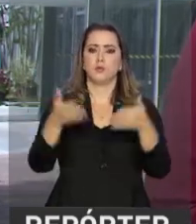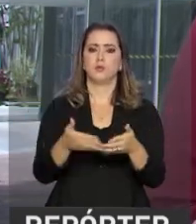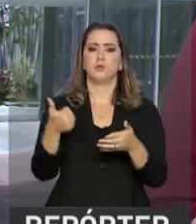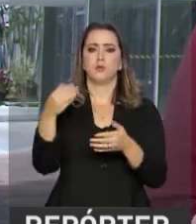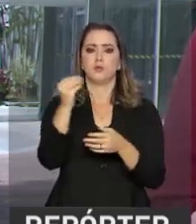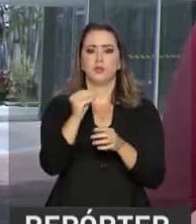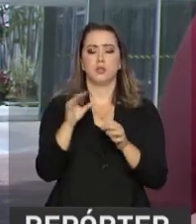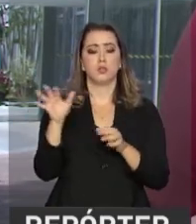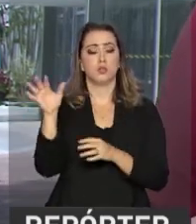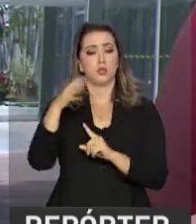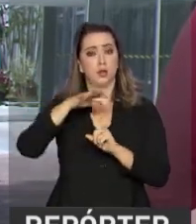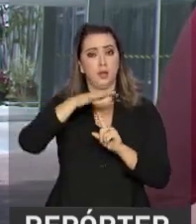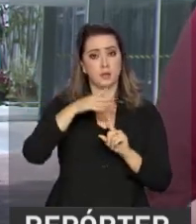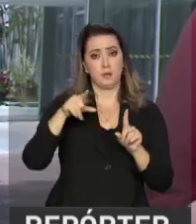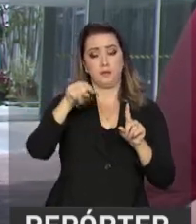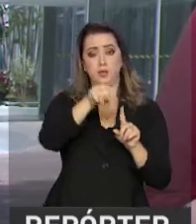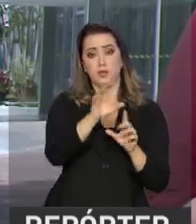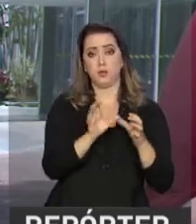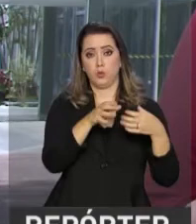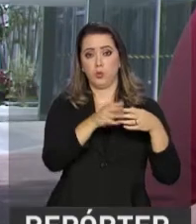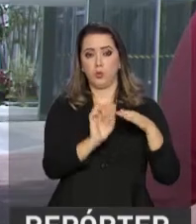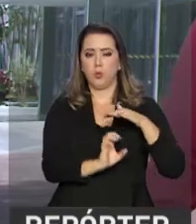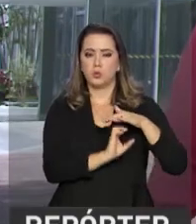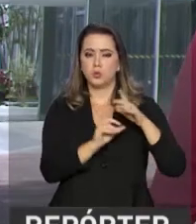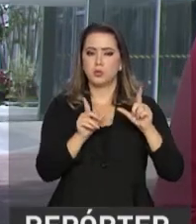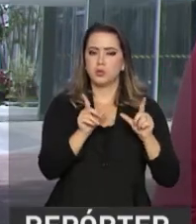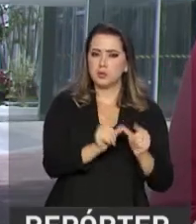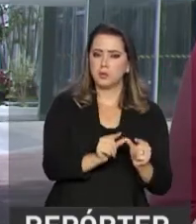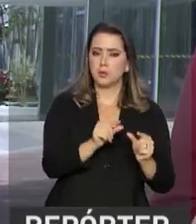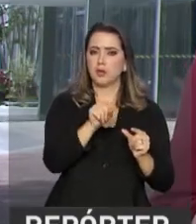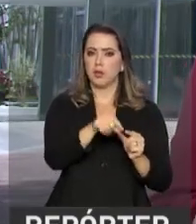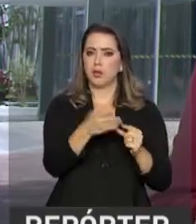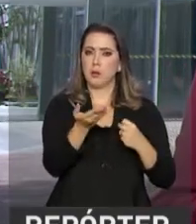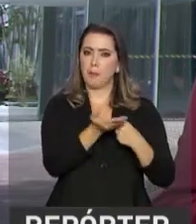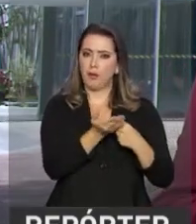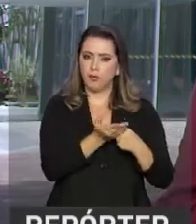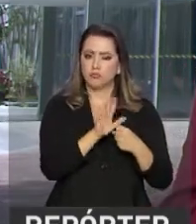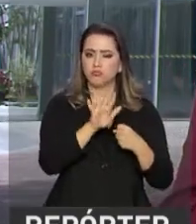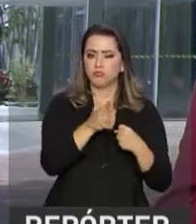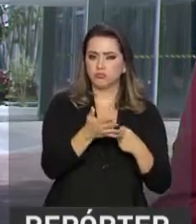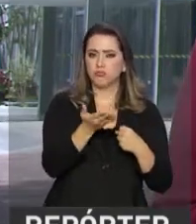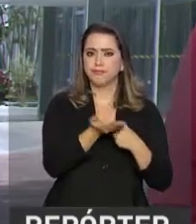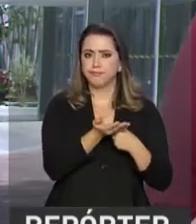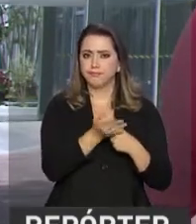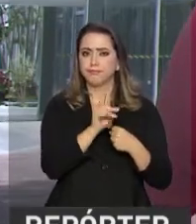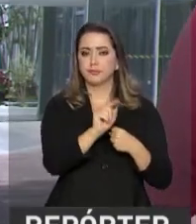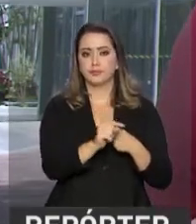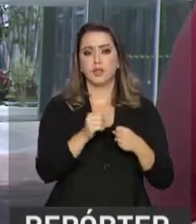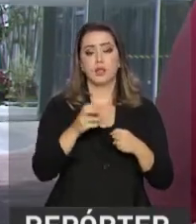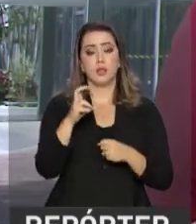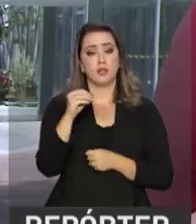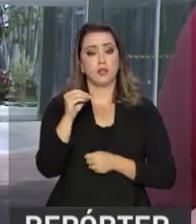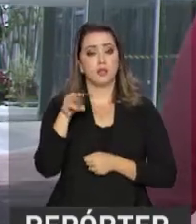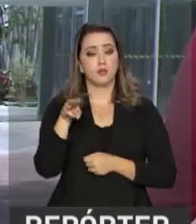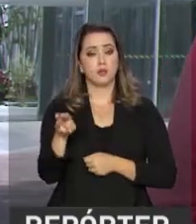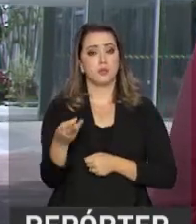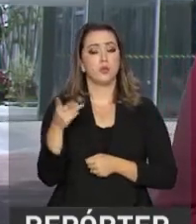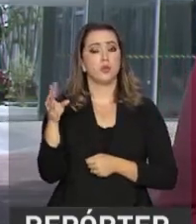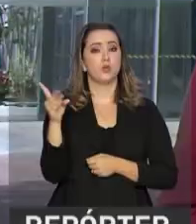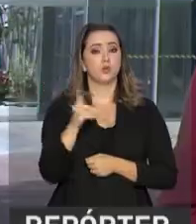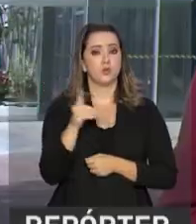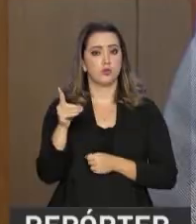feiras voltadas aos pequenos e médios produtores e gerar cerca de 500 milhões de dólares em